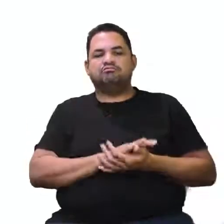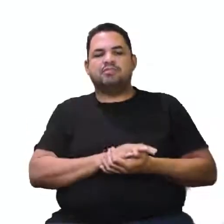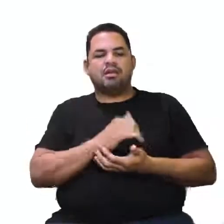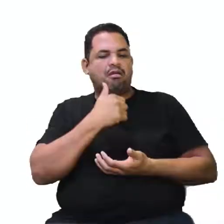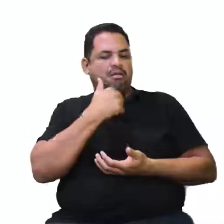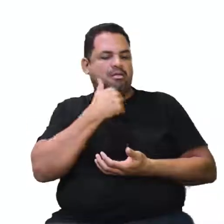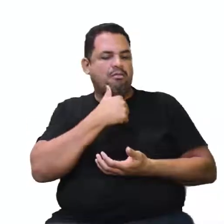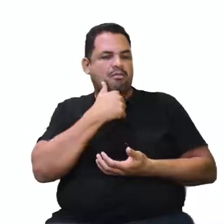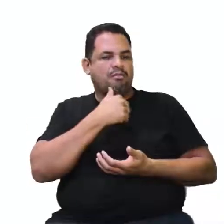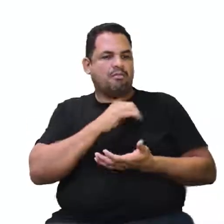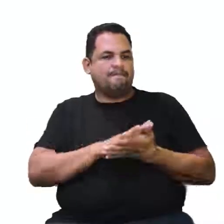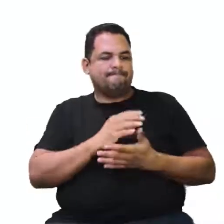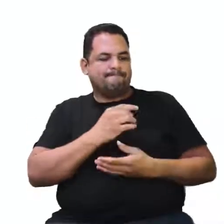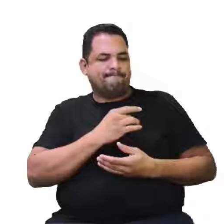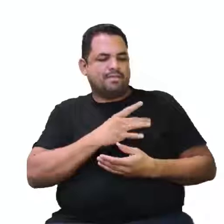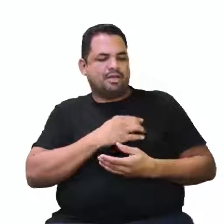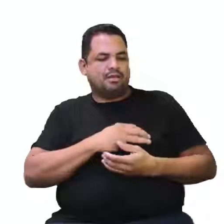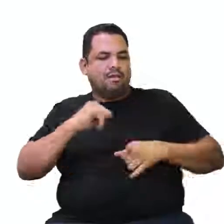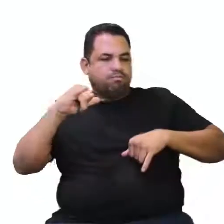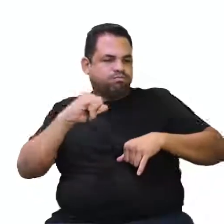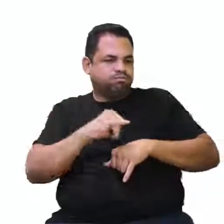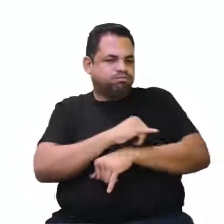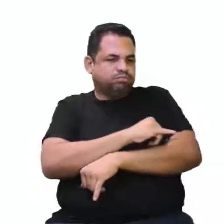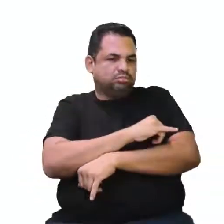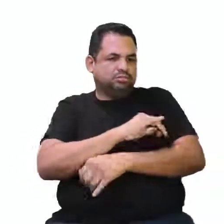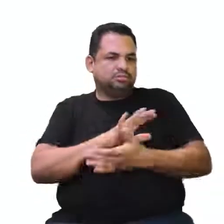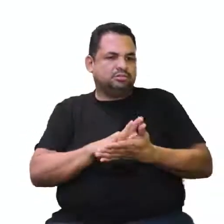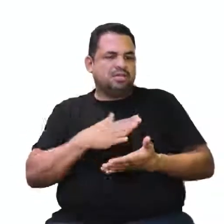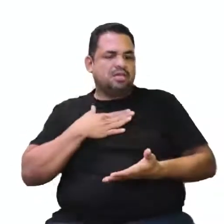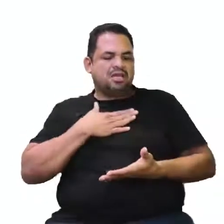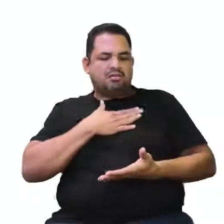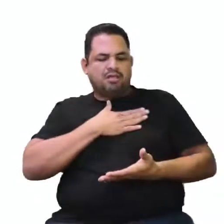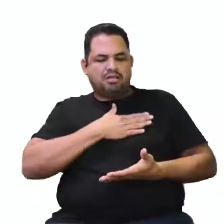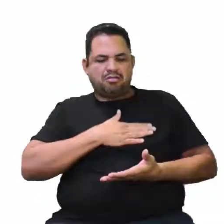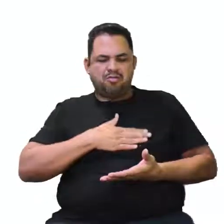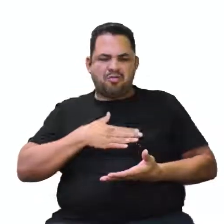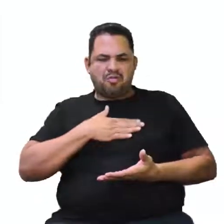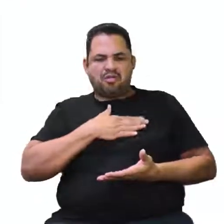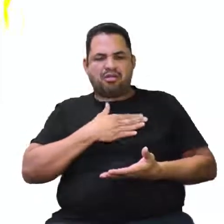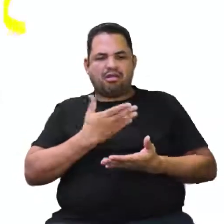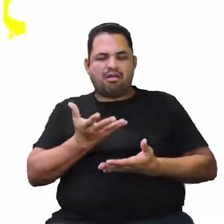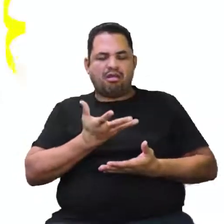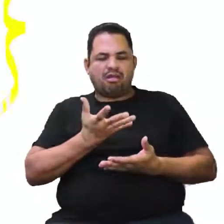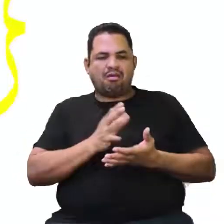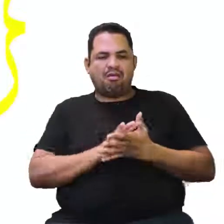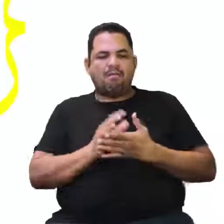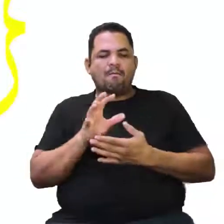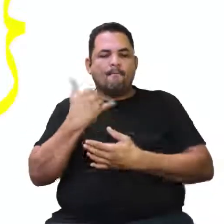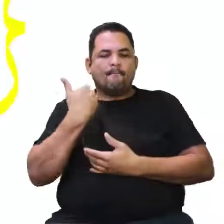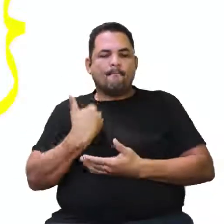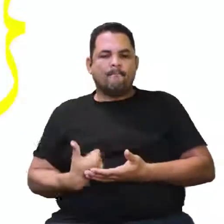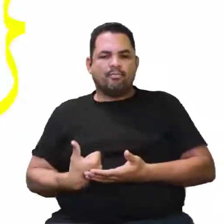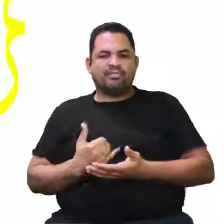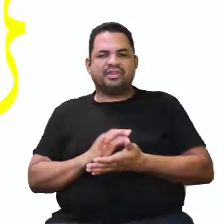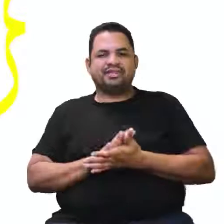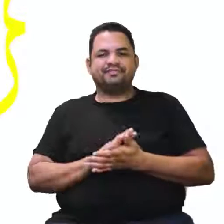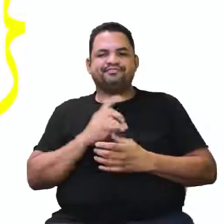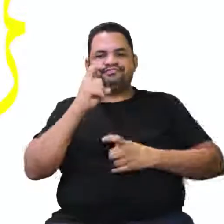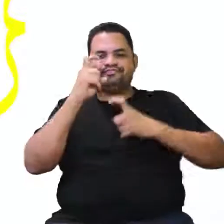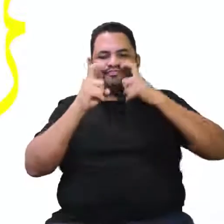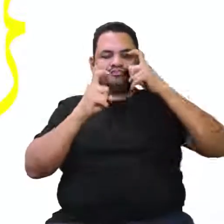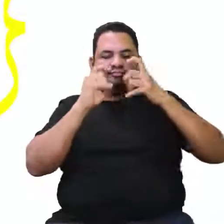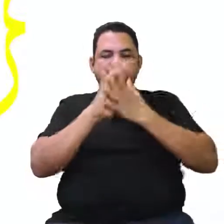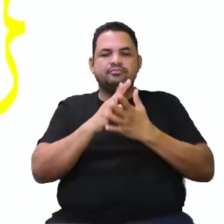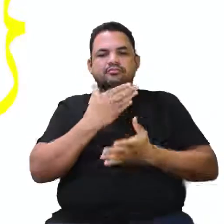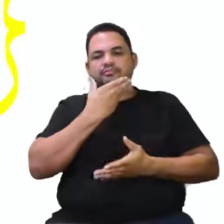de engordar, um desejo louco aí por emagrecer. E nos rapazes, uma preocupação